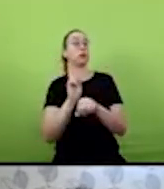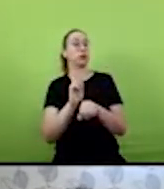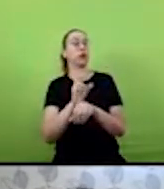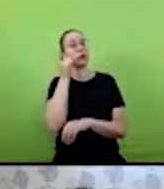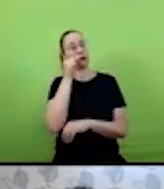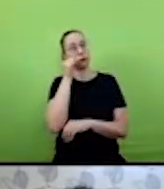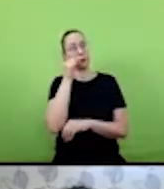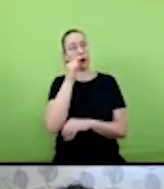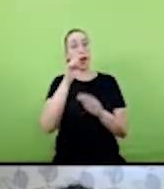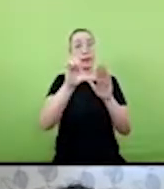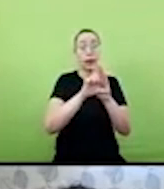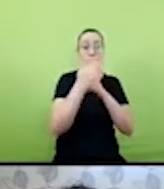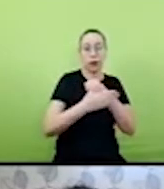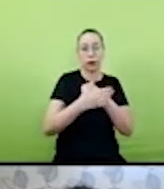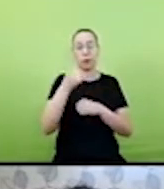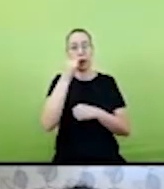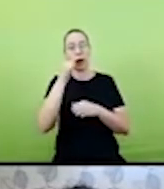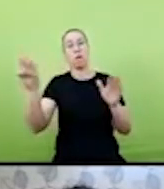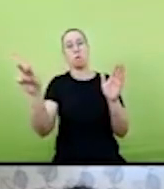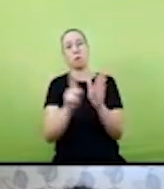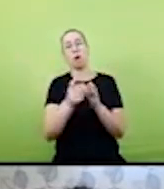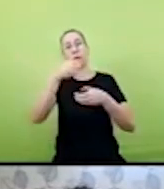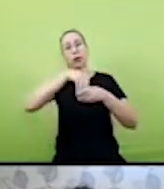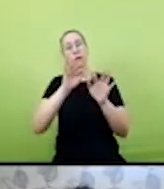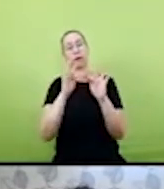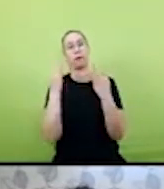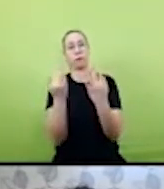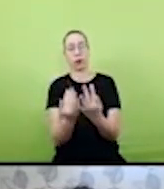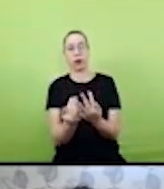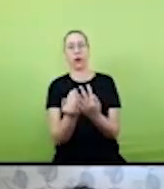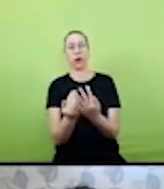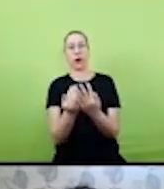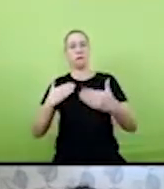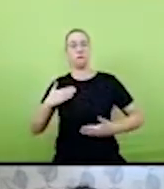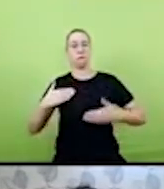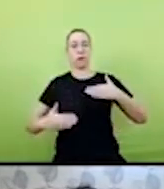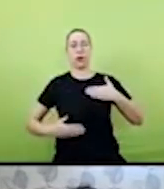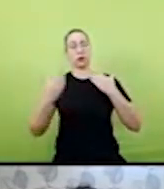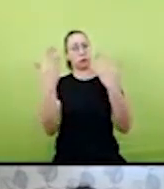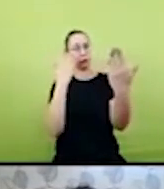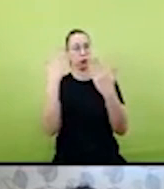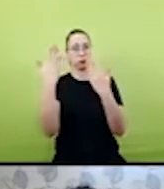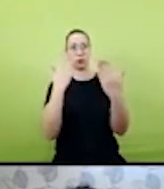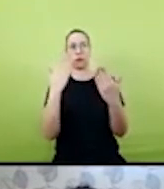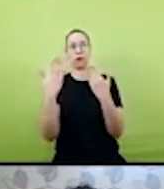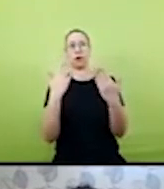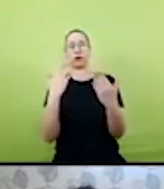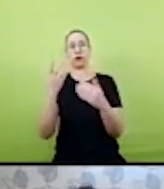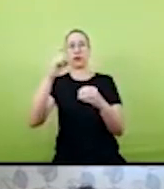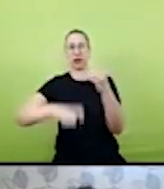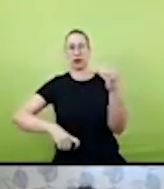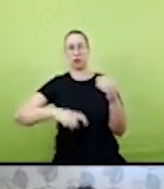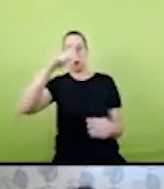tá? Define 5 tipos, né, física, psicológica, sexual, patrimonial e moral. Pode passar,